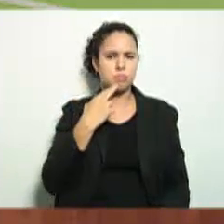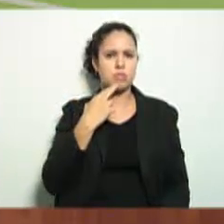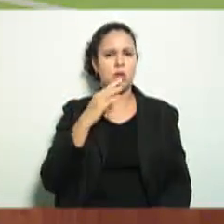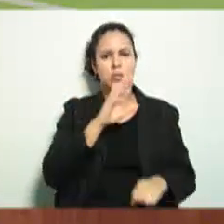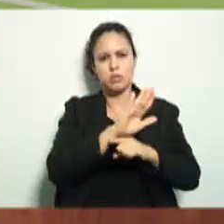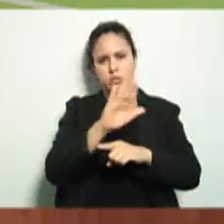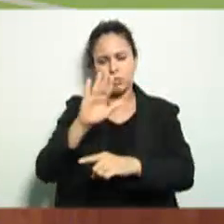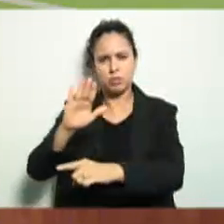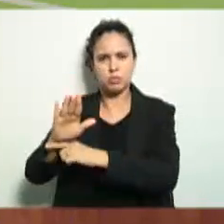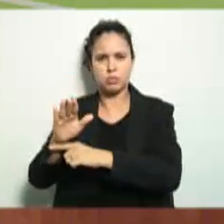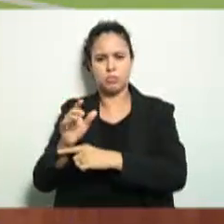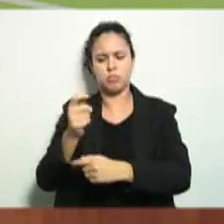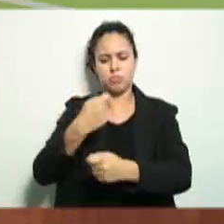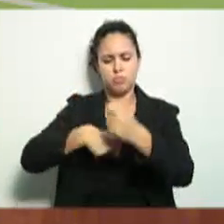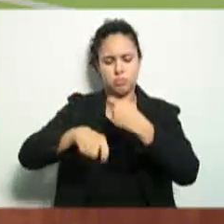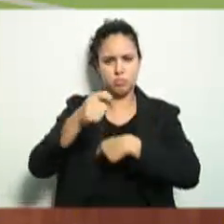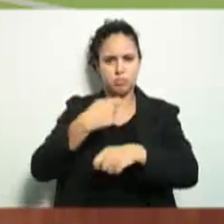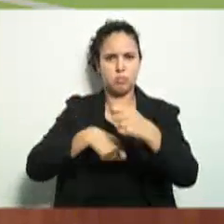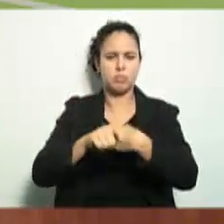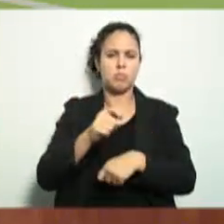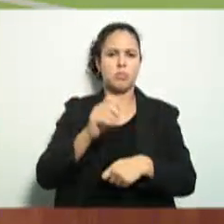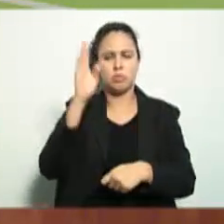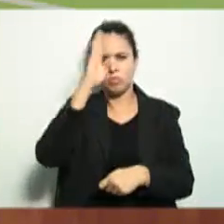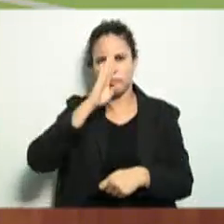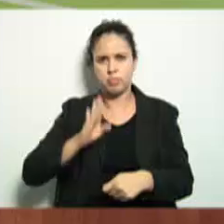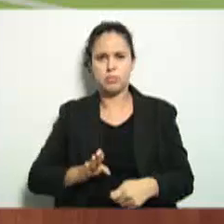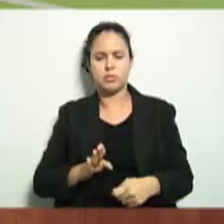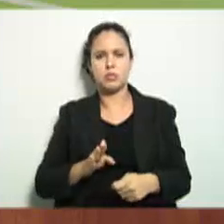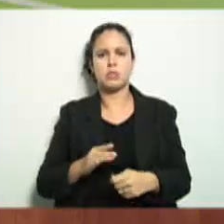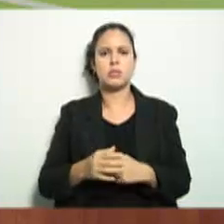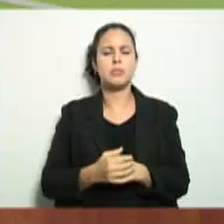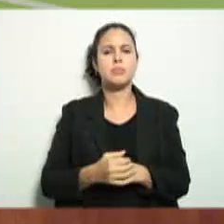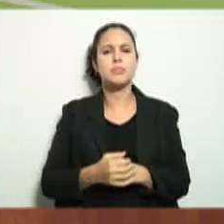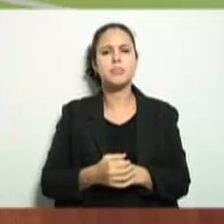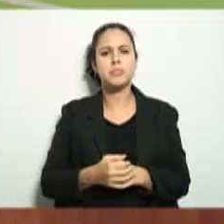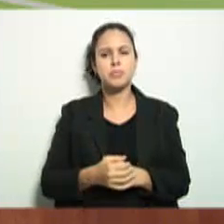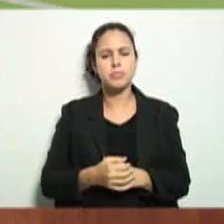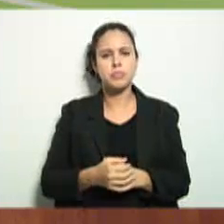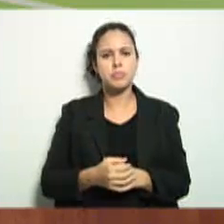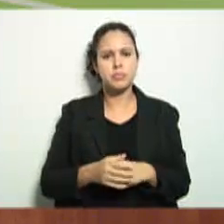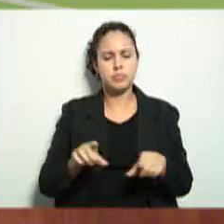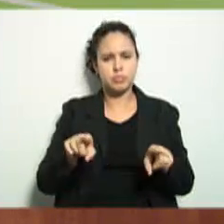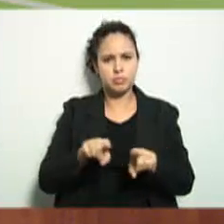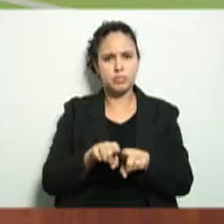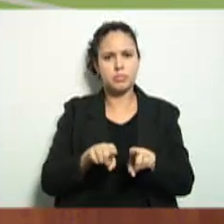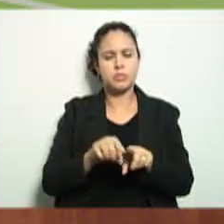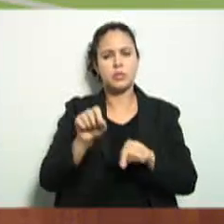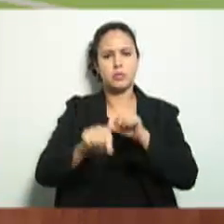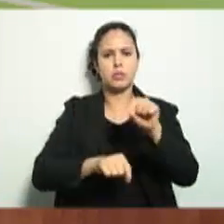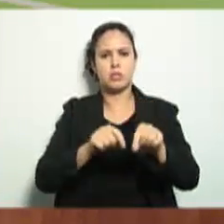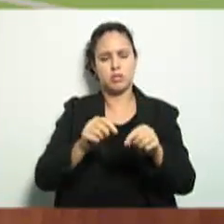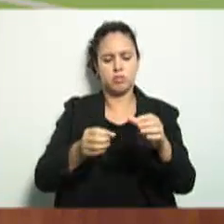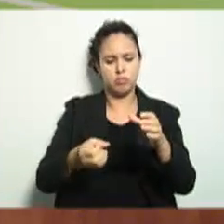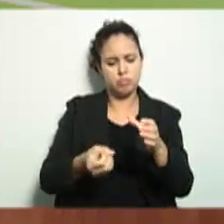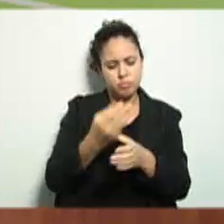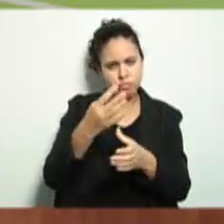colaboram economicamente falando com o Brasil, em termos da produção agropecuária